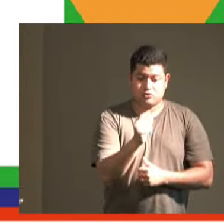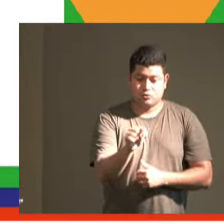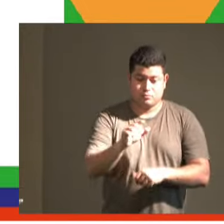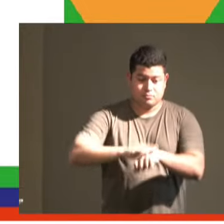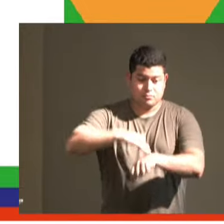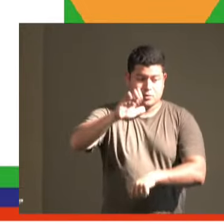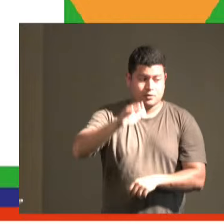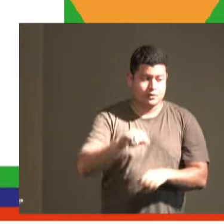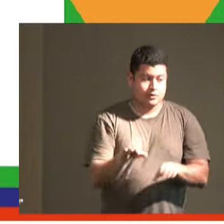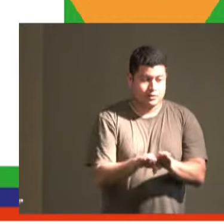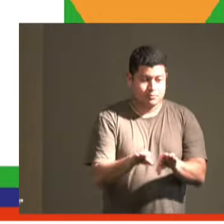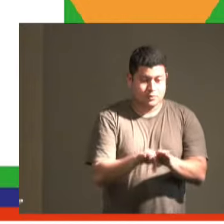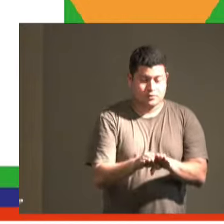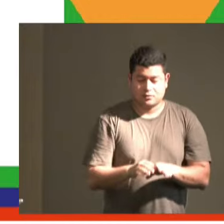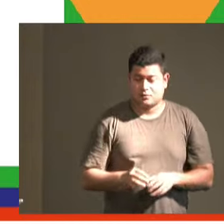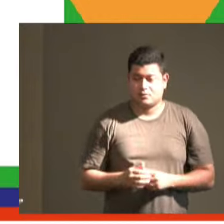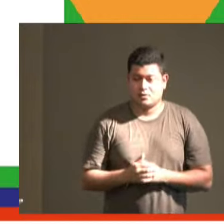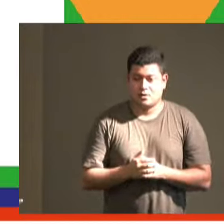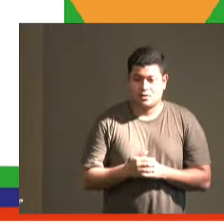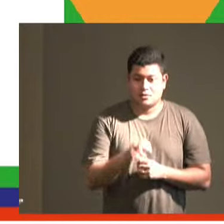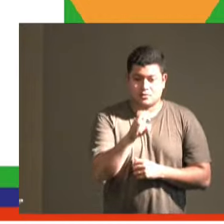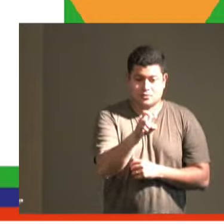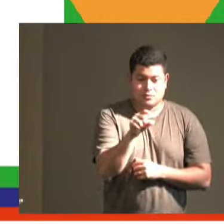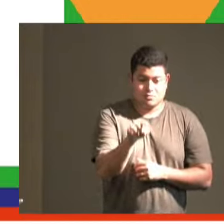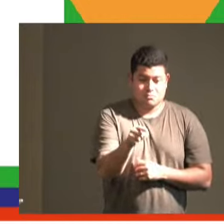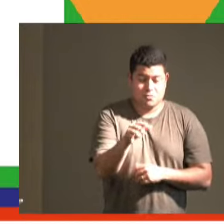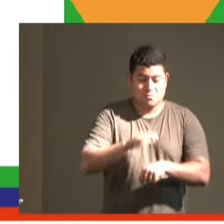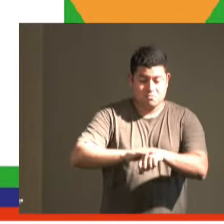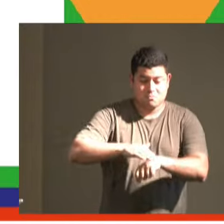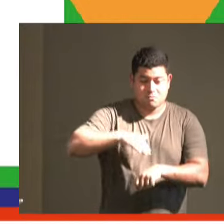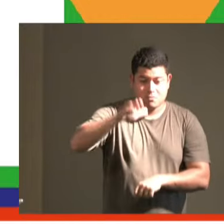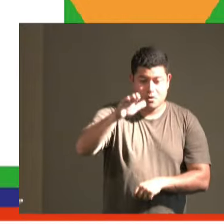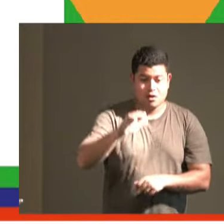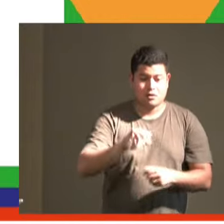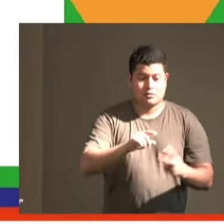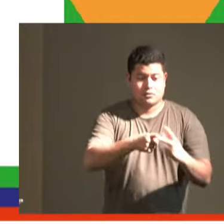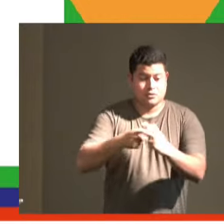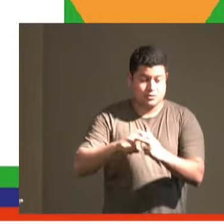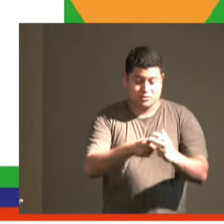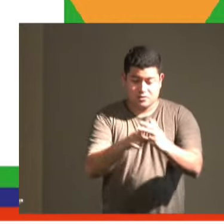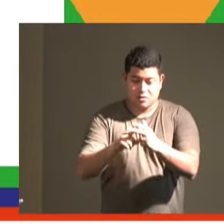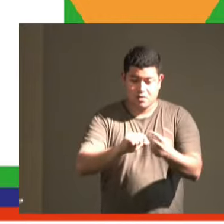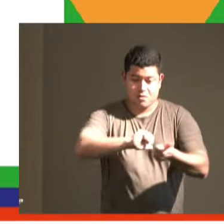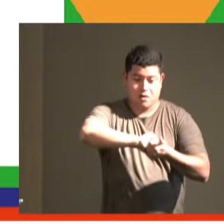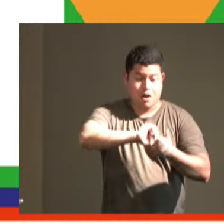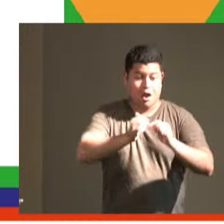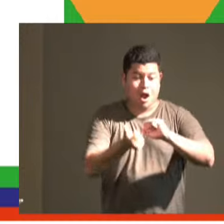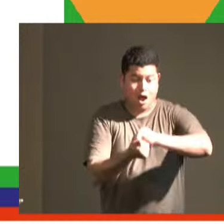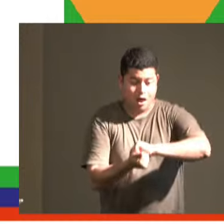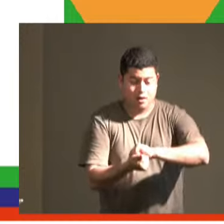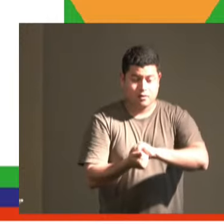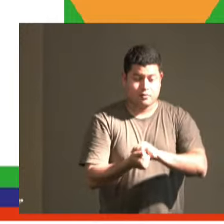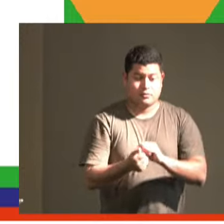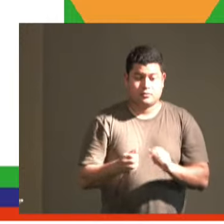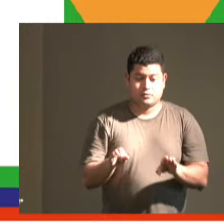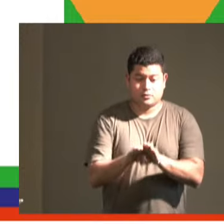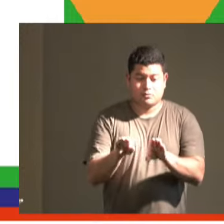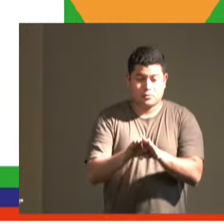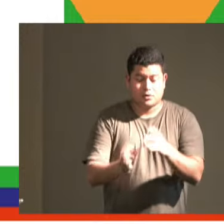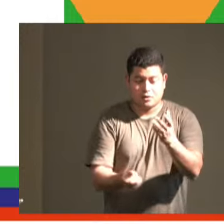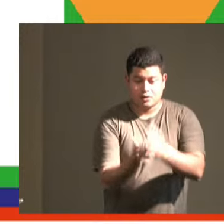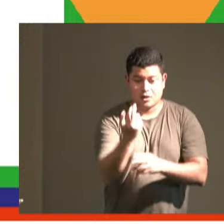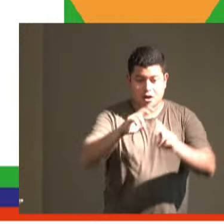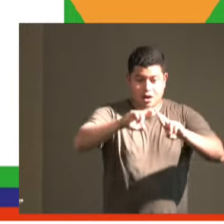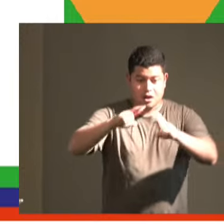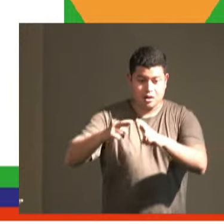57.500 escolas passaram por adaptações e reformas arquitetônicas, foi criada a rede de cuidados